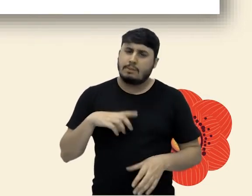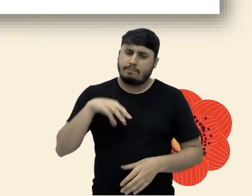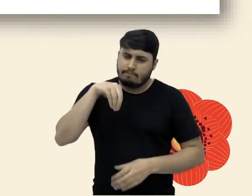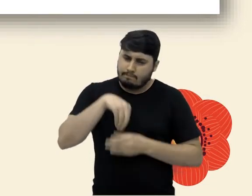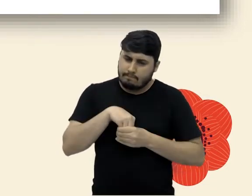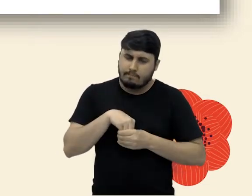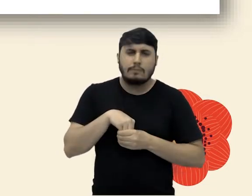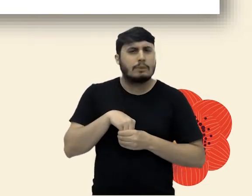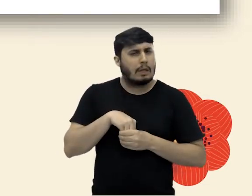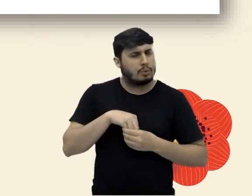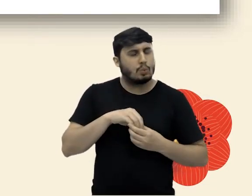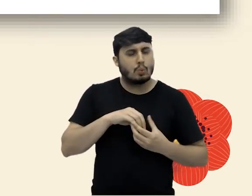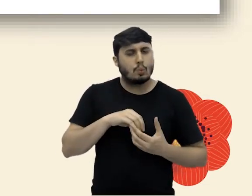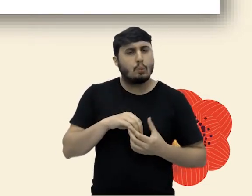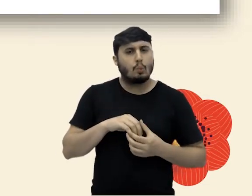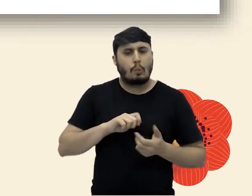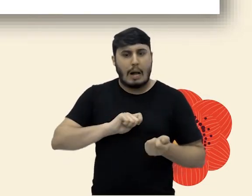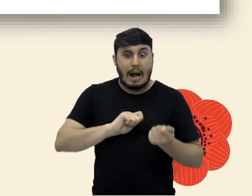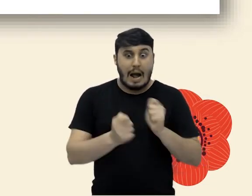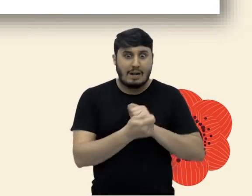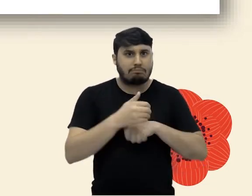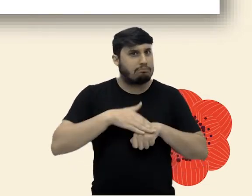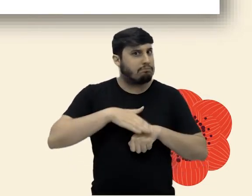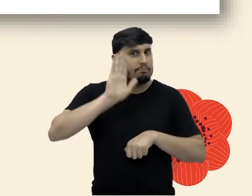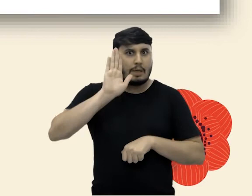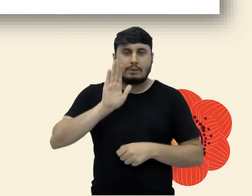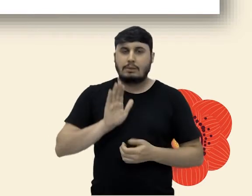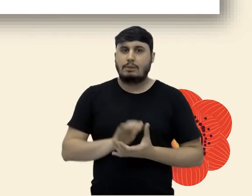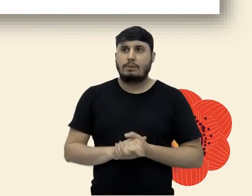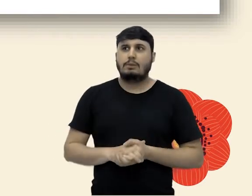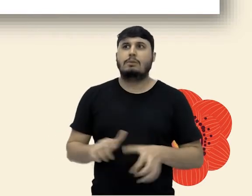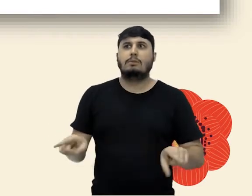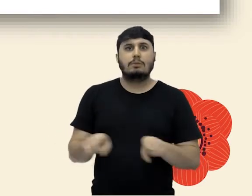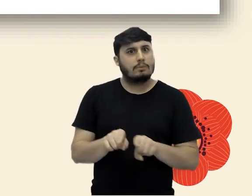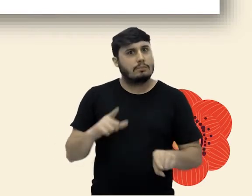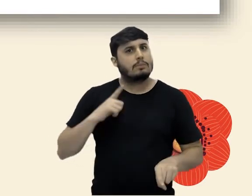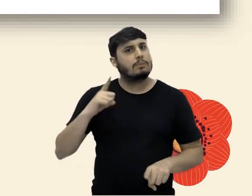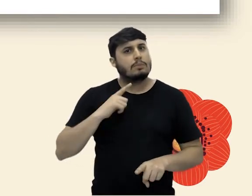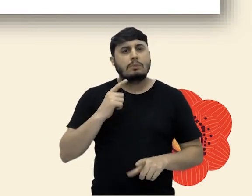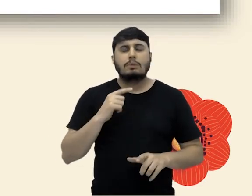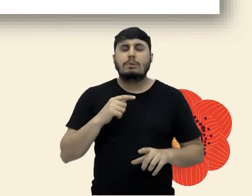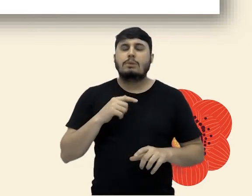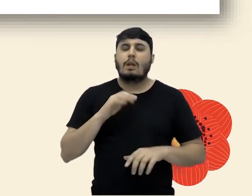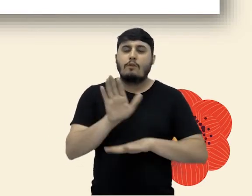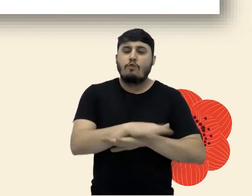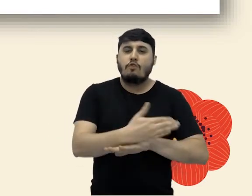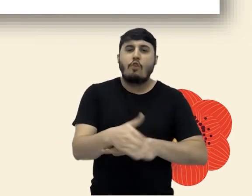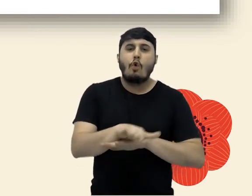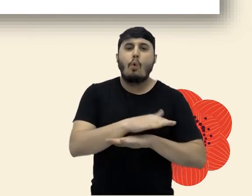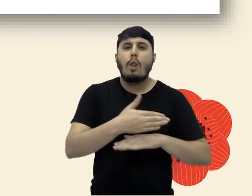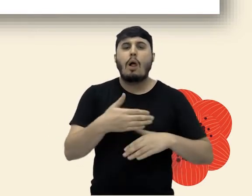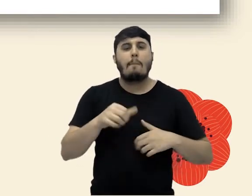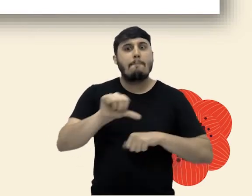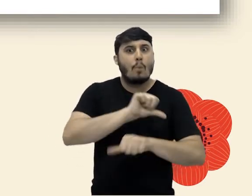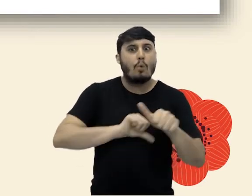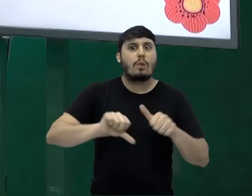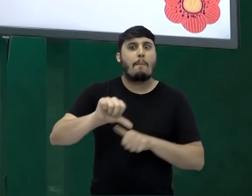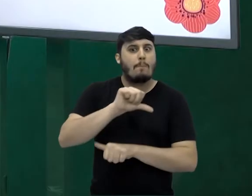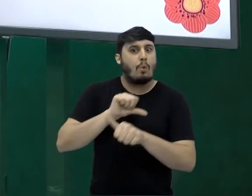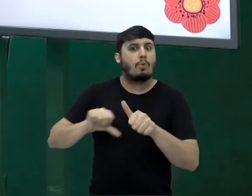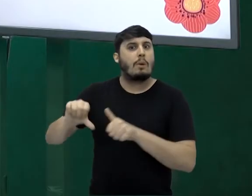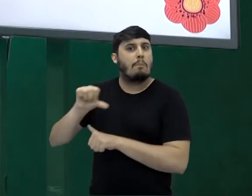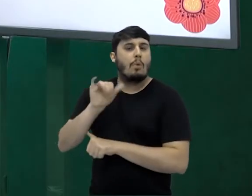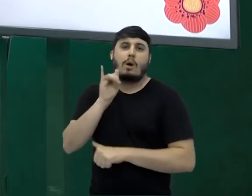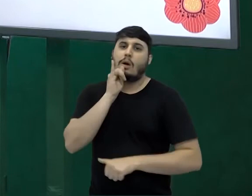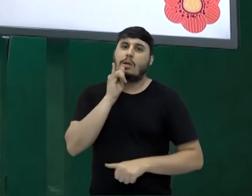estrutura reprodutiva altamente adaptada, tá? Com folhas modificadas,